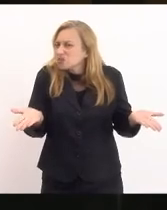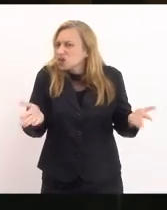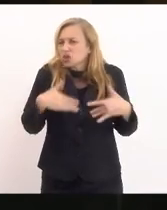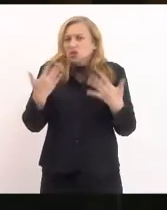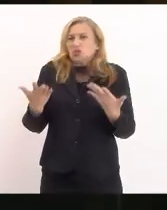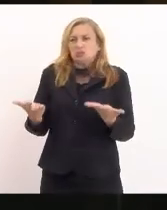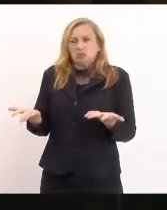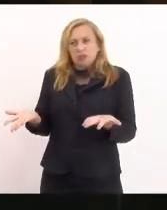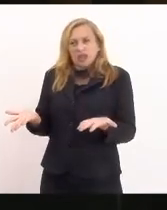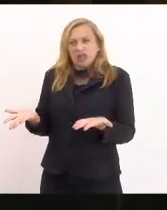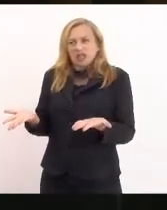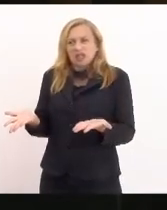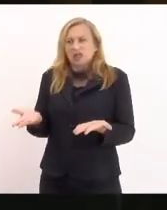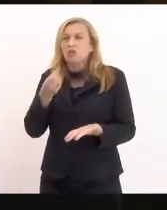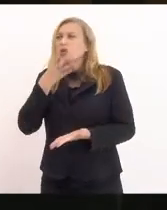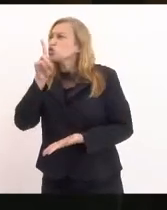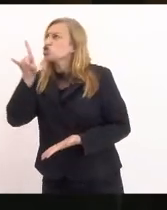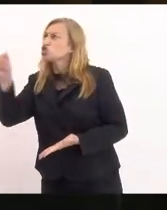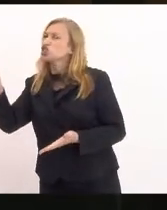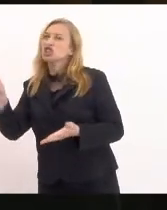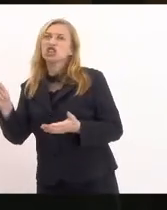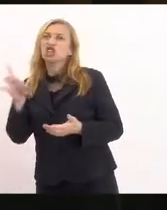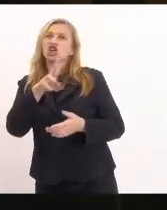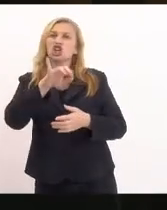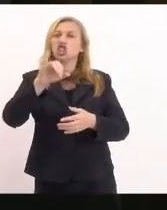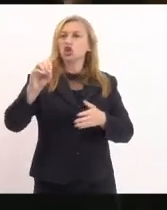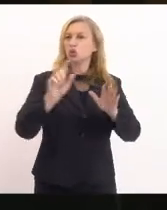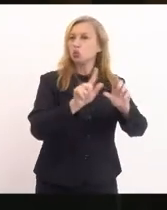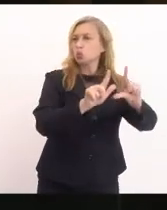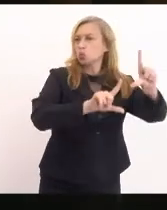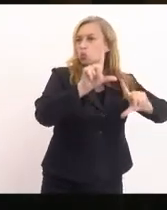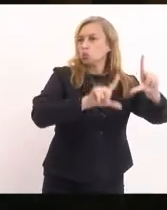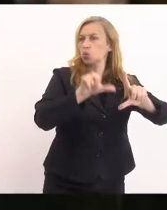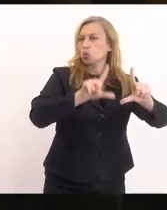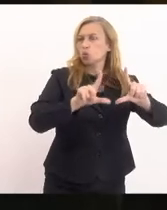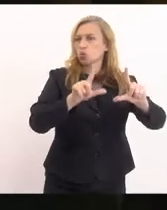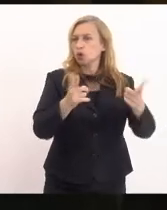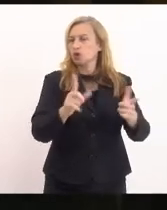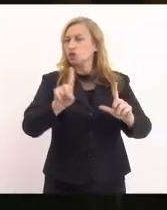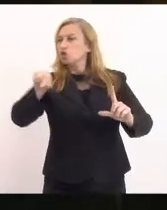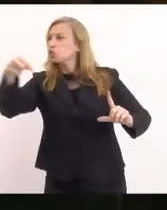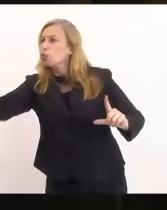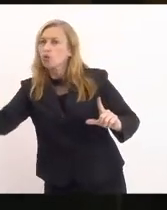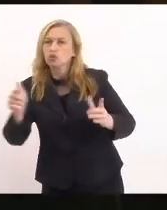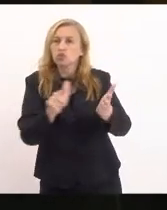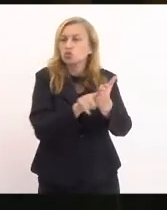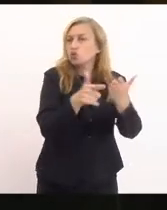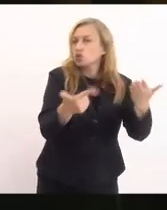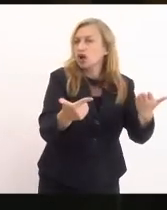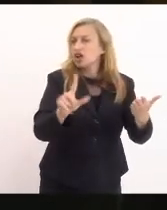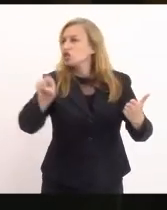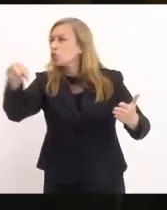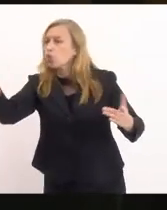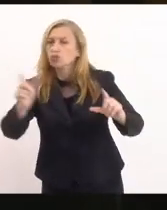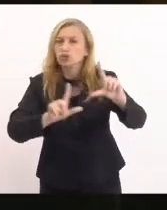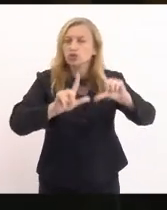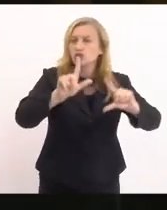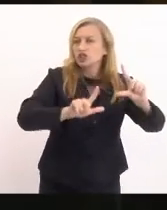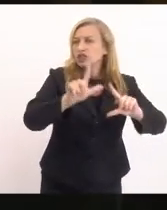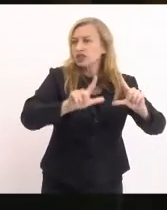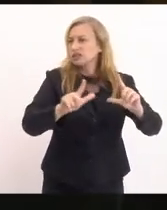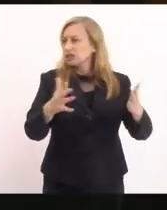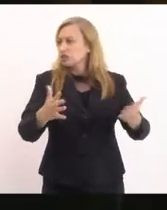surpresa no Bom Dia Rio, é uma surpresa numa manchete de um outro jornal, de uma outra emissora, de um outro